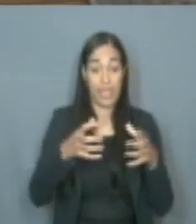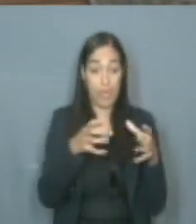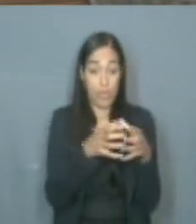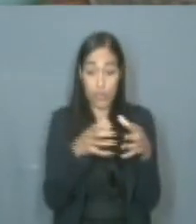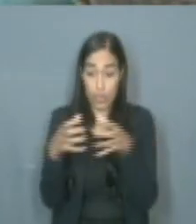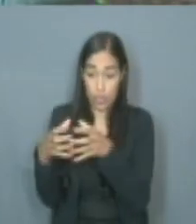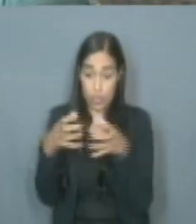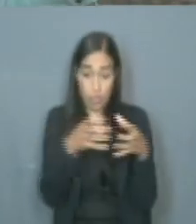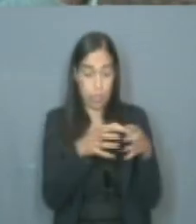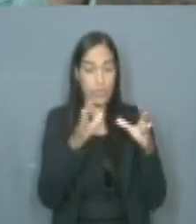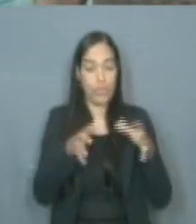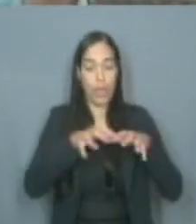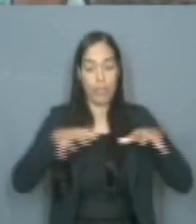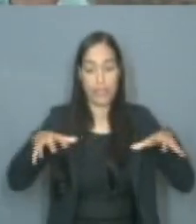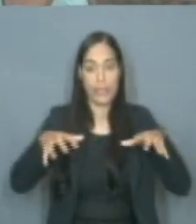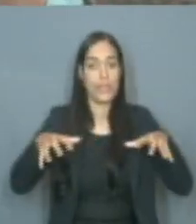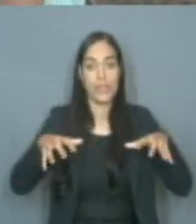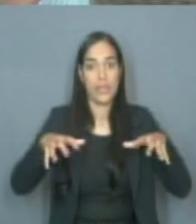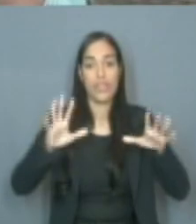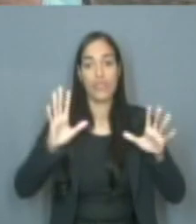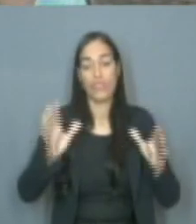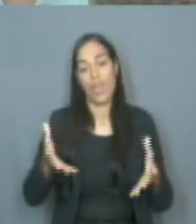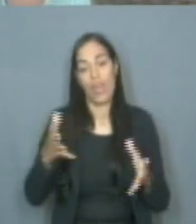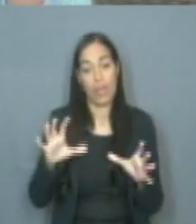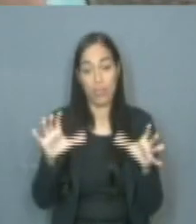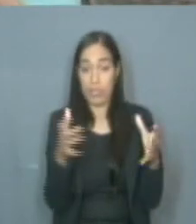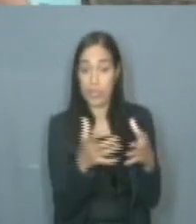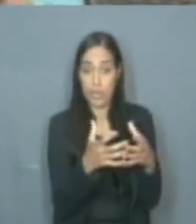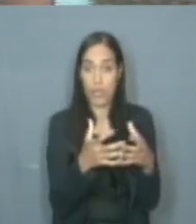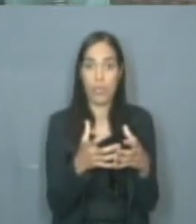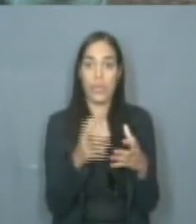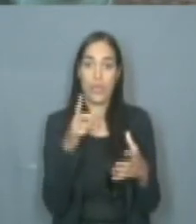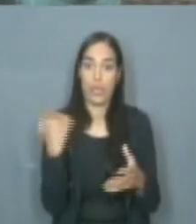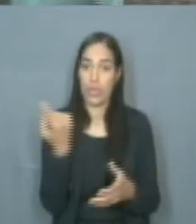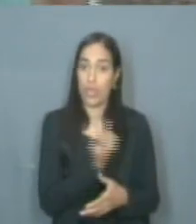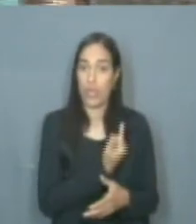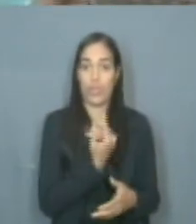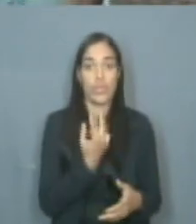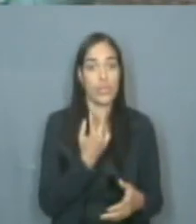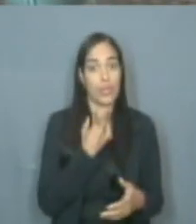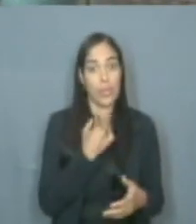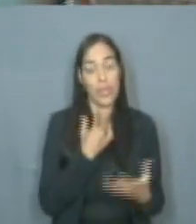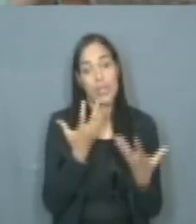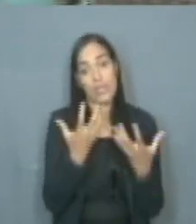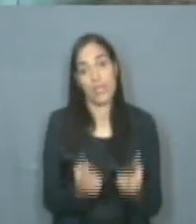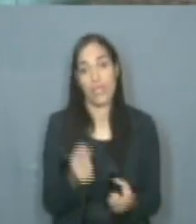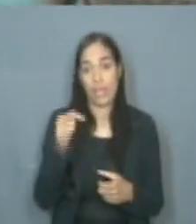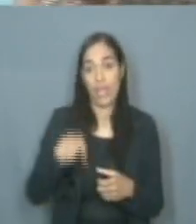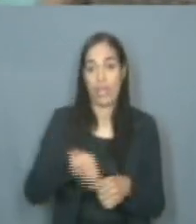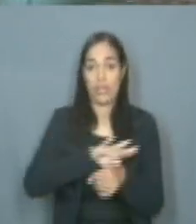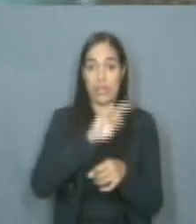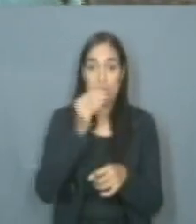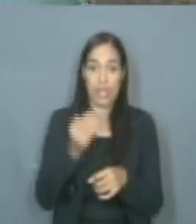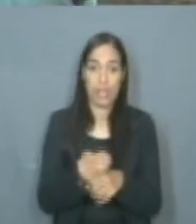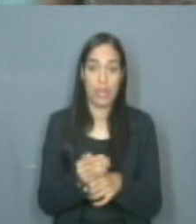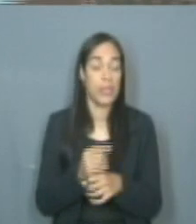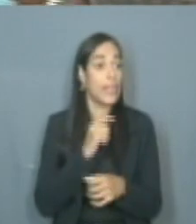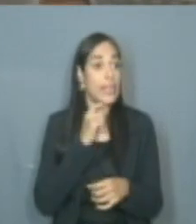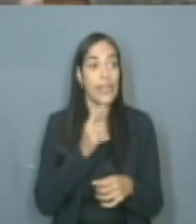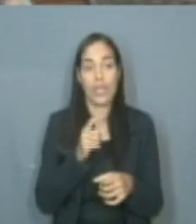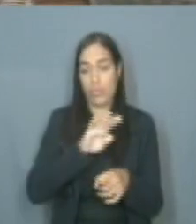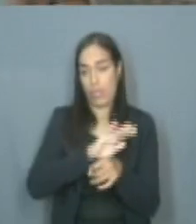é dentro de outro grupo e nós não podemos cultivar essa prática aqui nessa Casa Legislativa e nenhuma